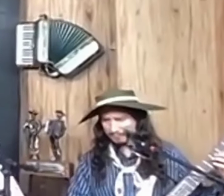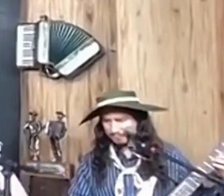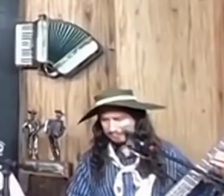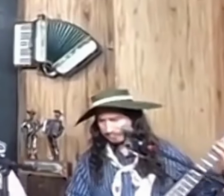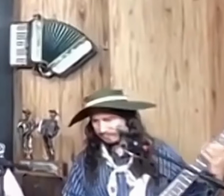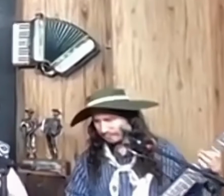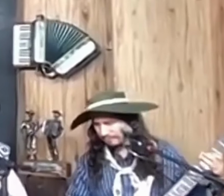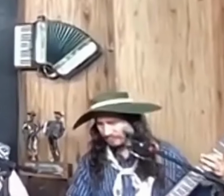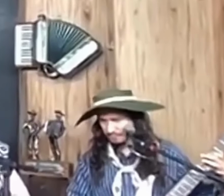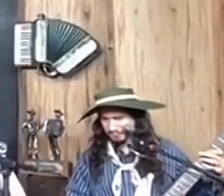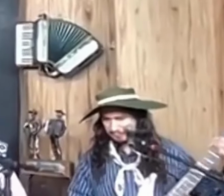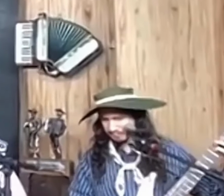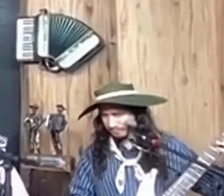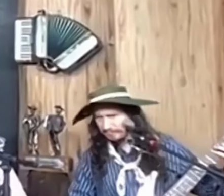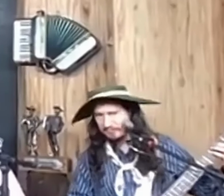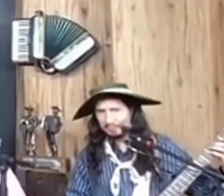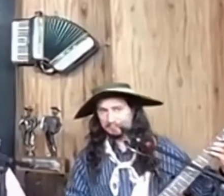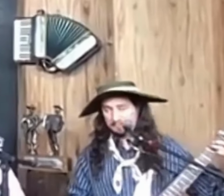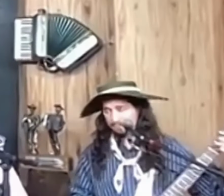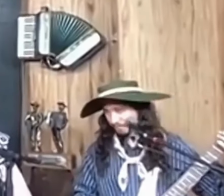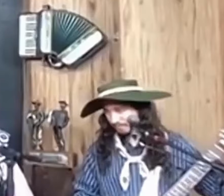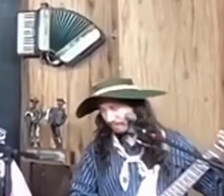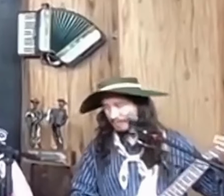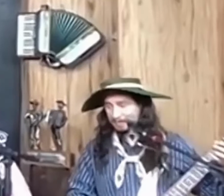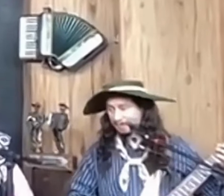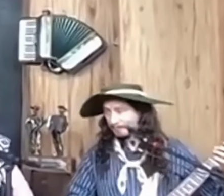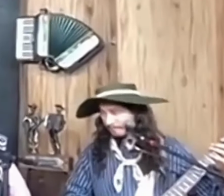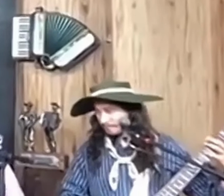Milongão, velho, de fundamento.